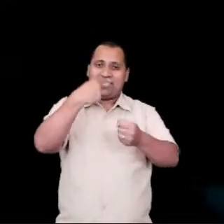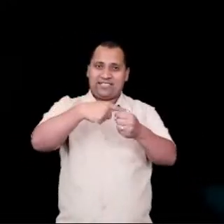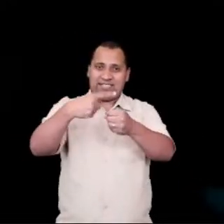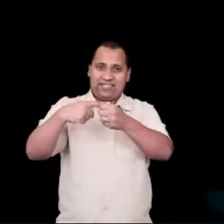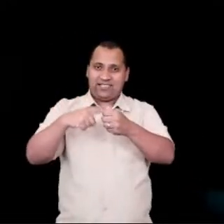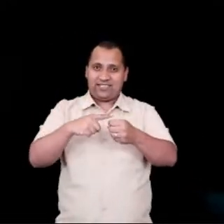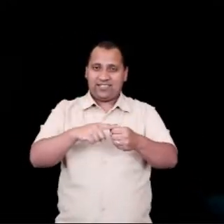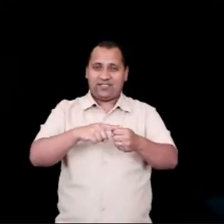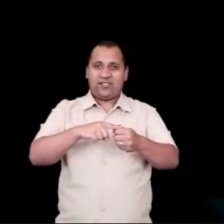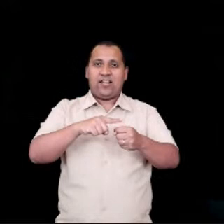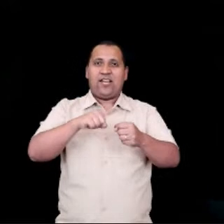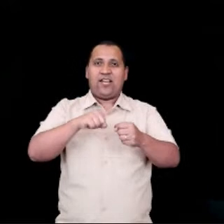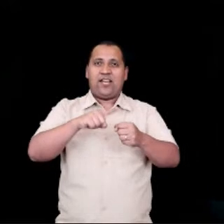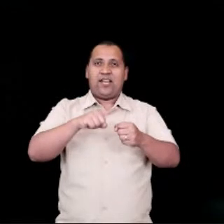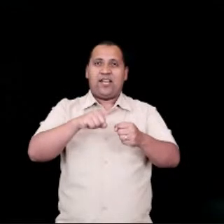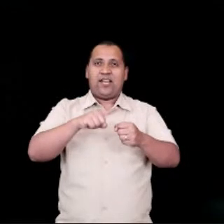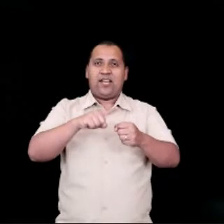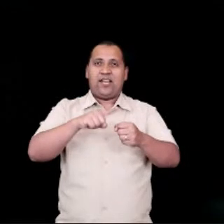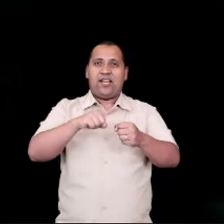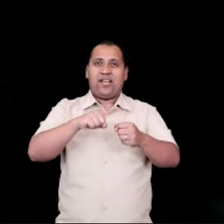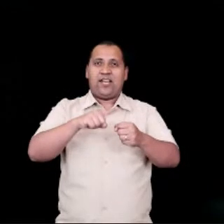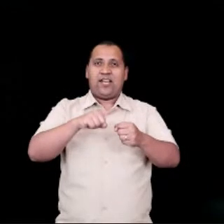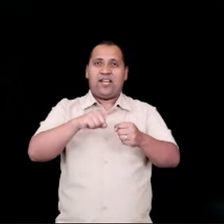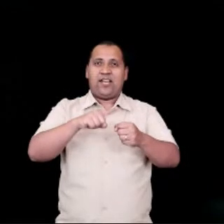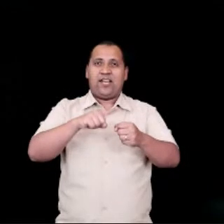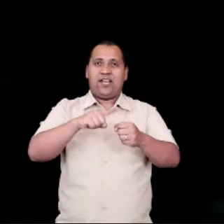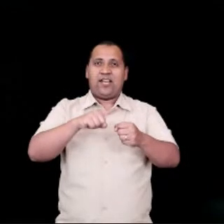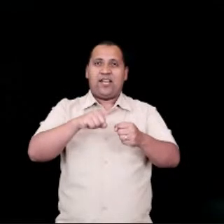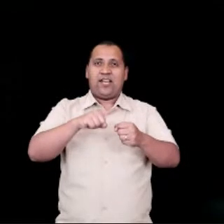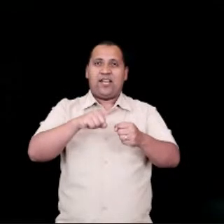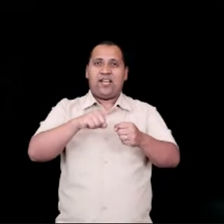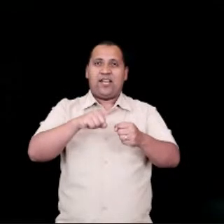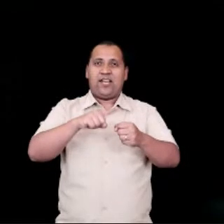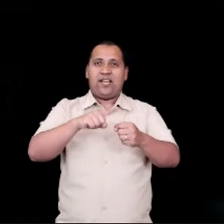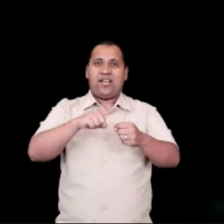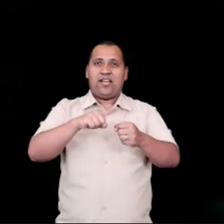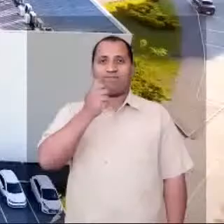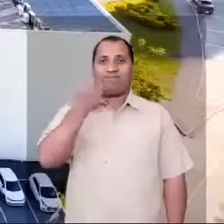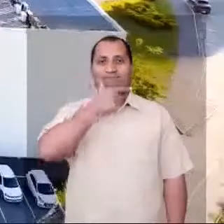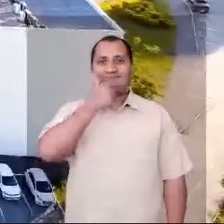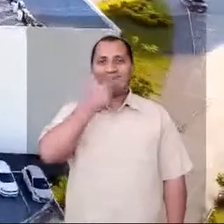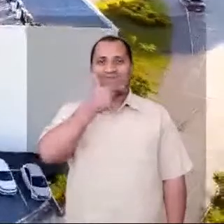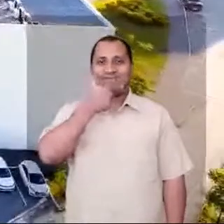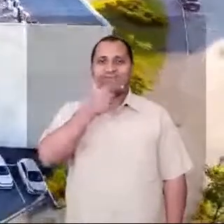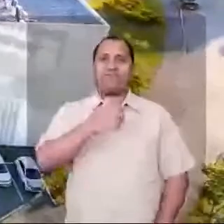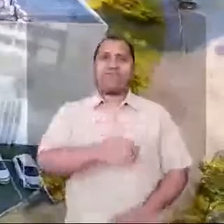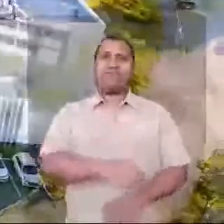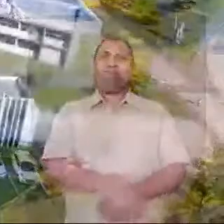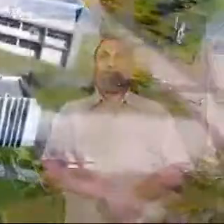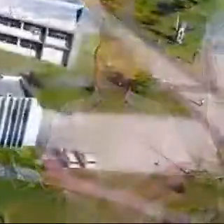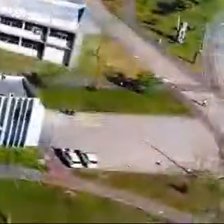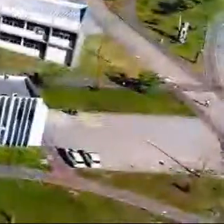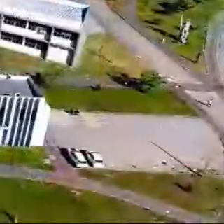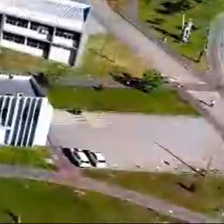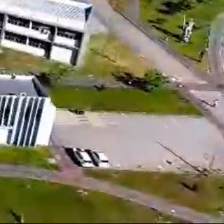10 cidades da metade sul do Rio Grande do Sul. Alegrete.